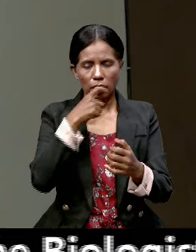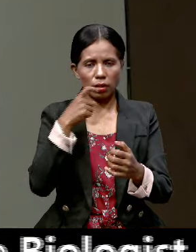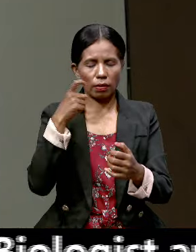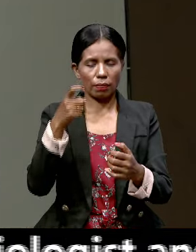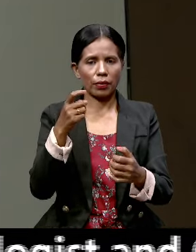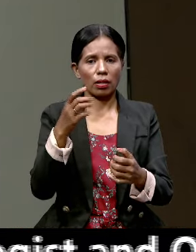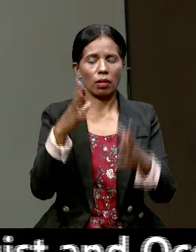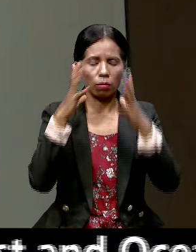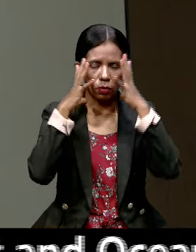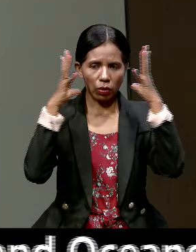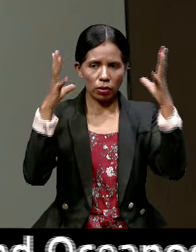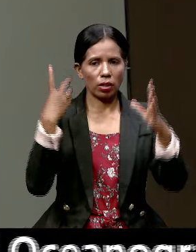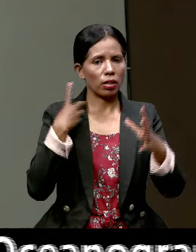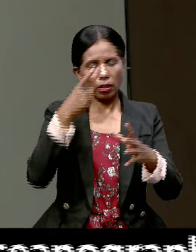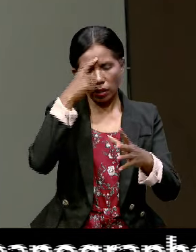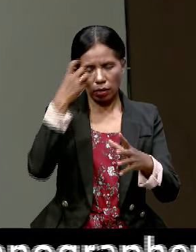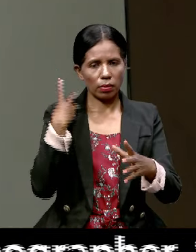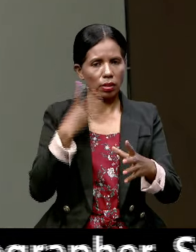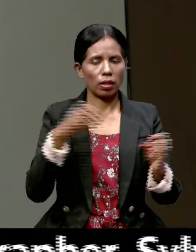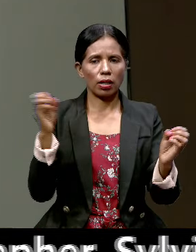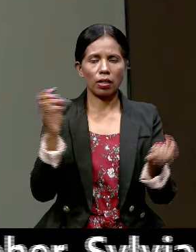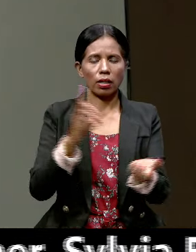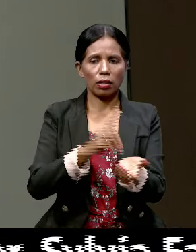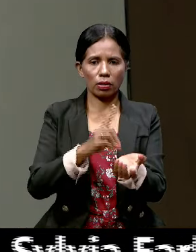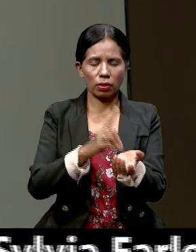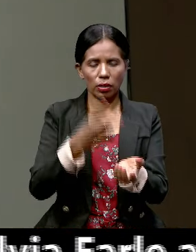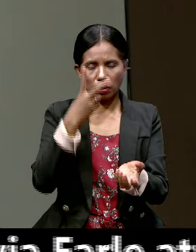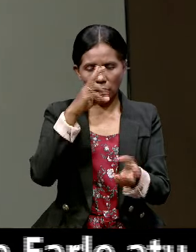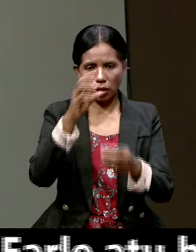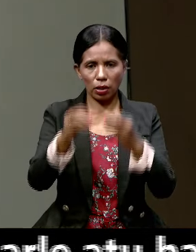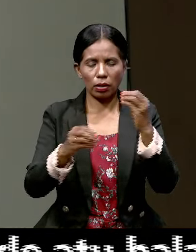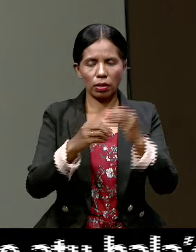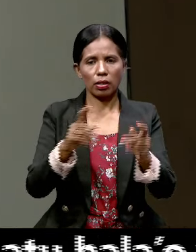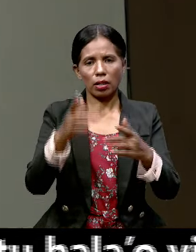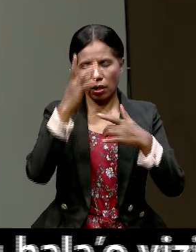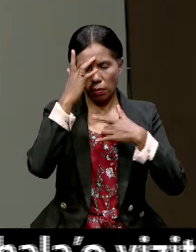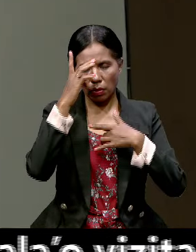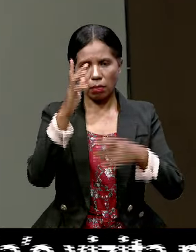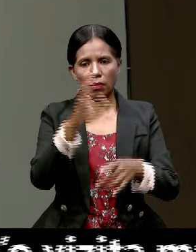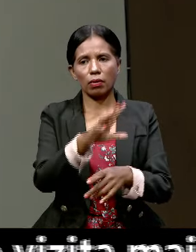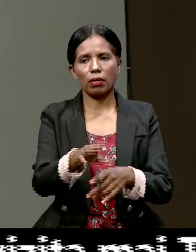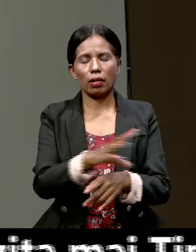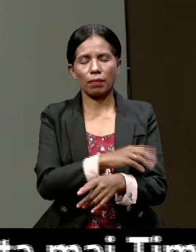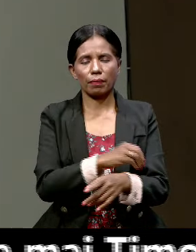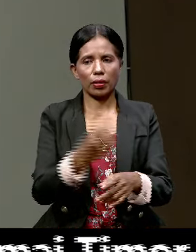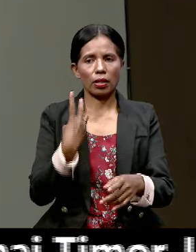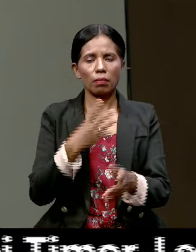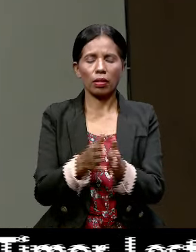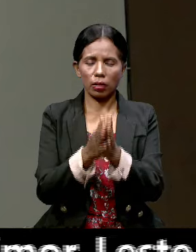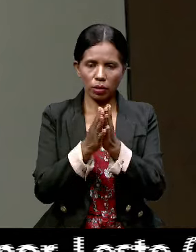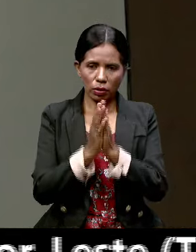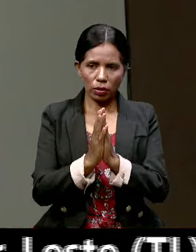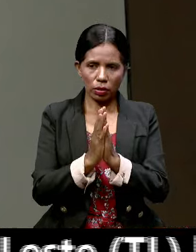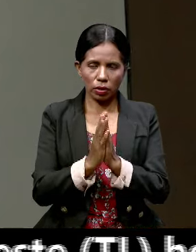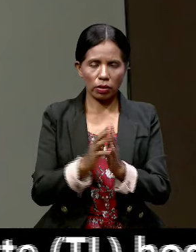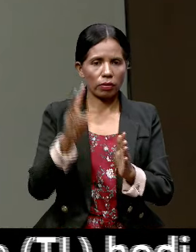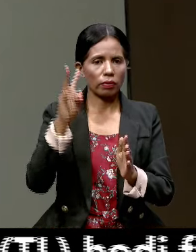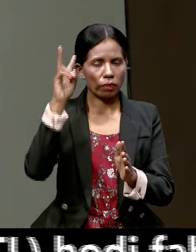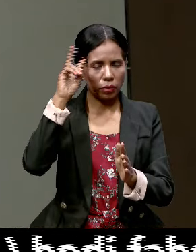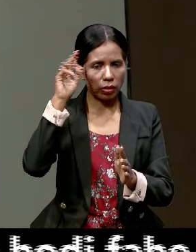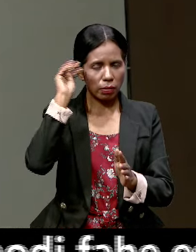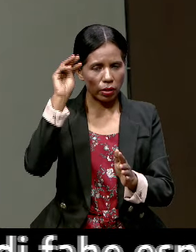miang hoto. Tamba ita la iya dotor ira para atu kontrola ita ne pasiente sira neba. Nebe ami husbas senyor viceministro